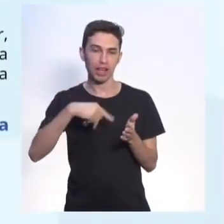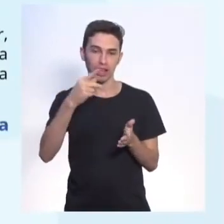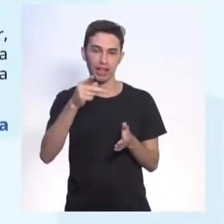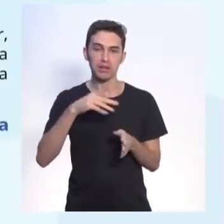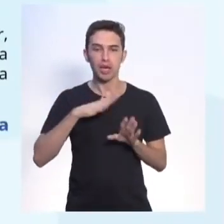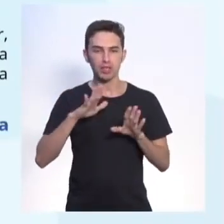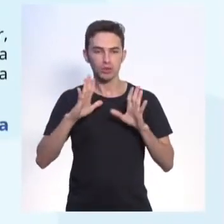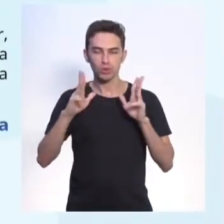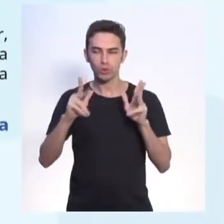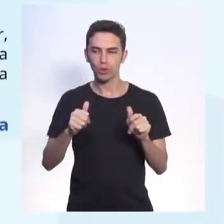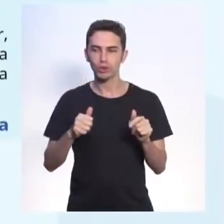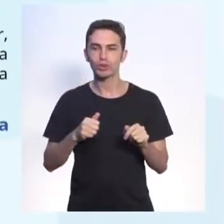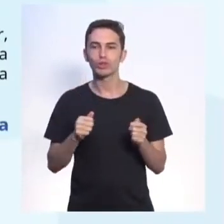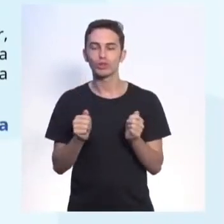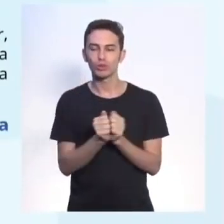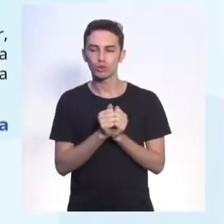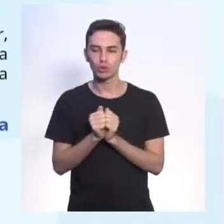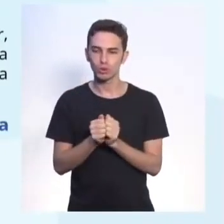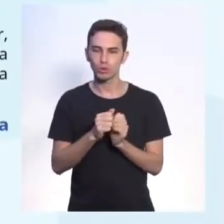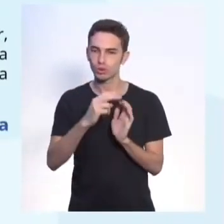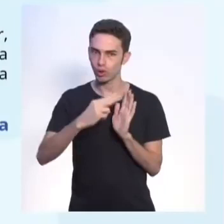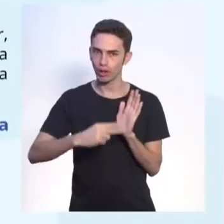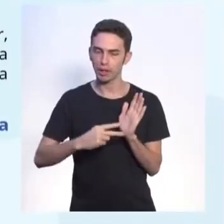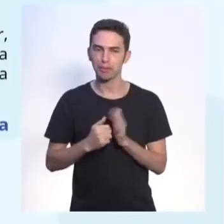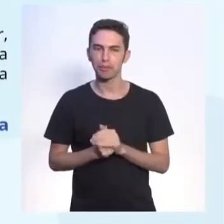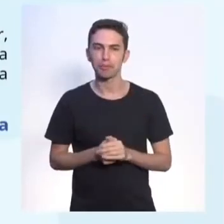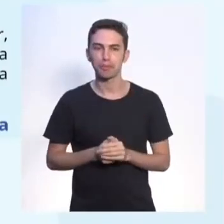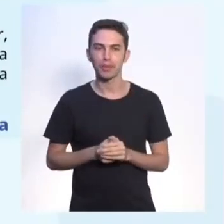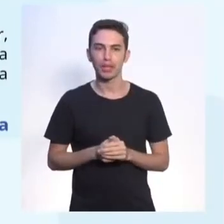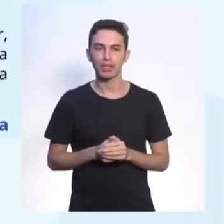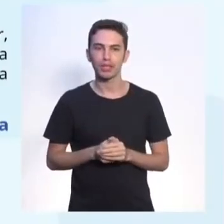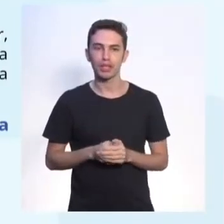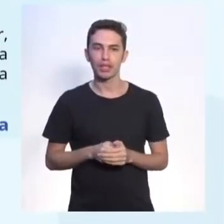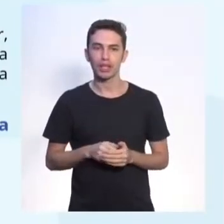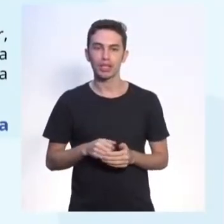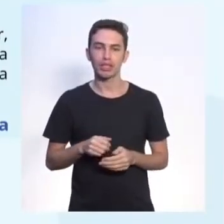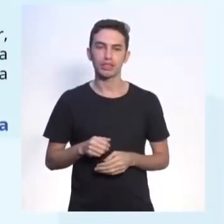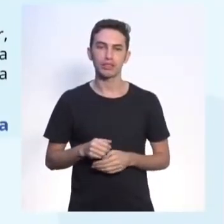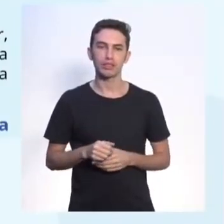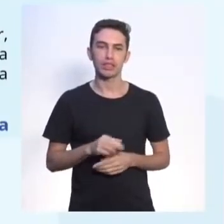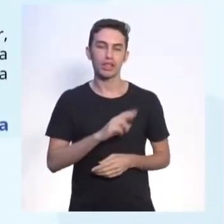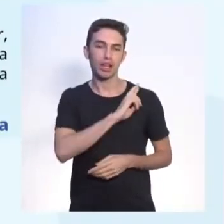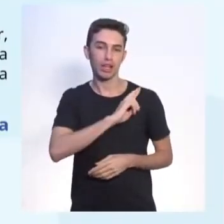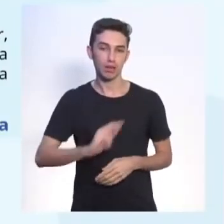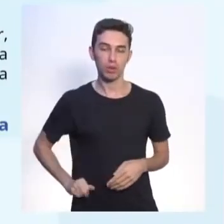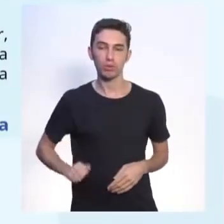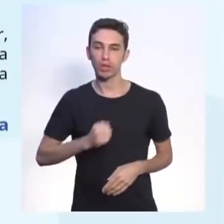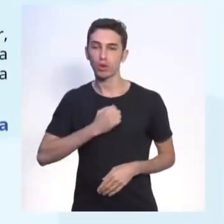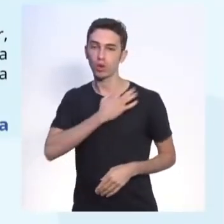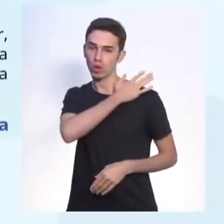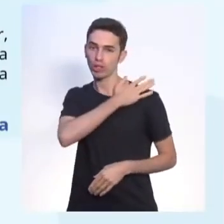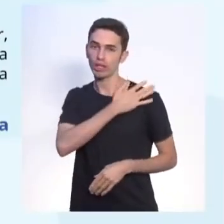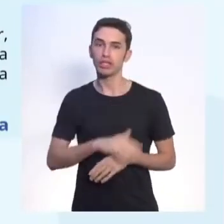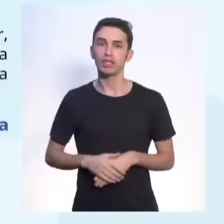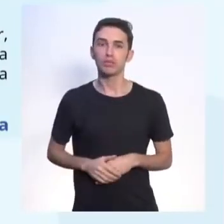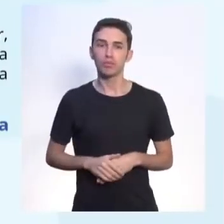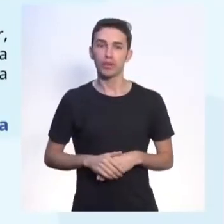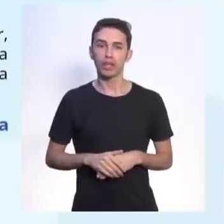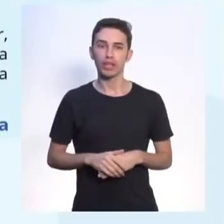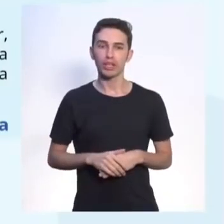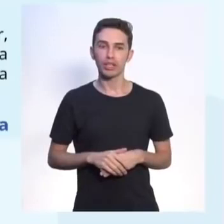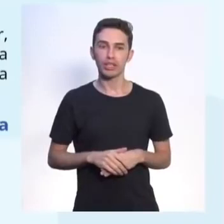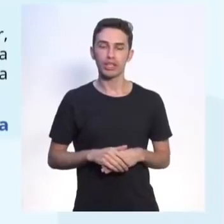mas todos nós iremos ler o texto. A República e o coronelismo. O